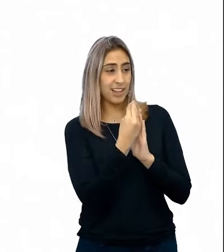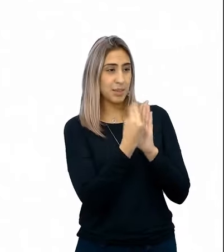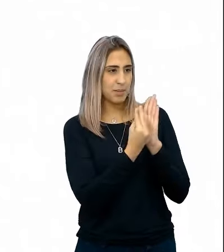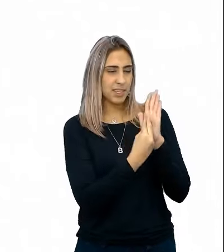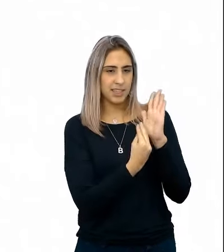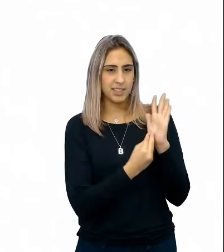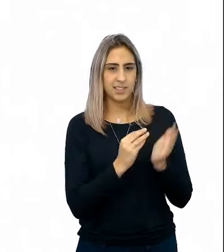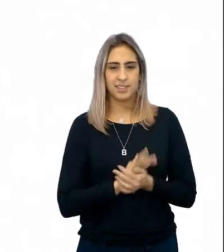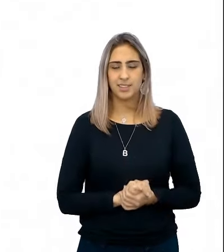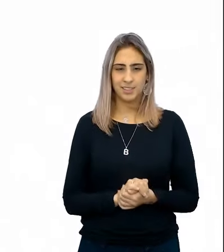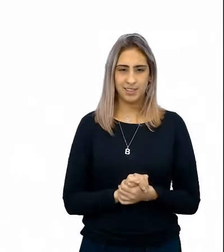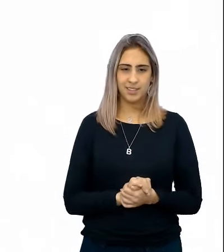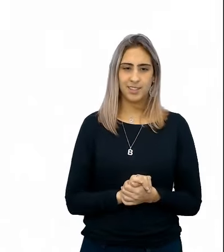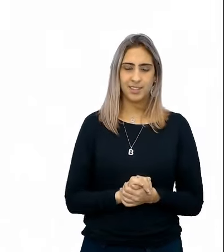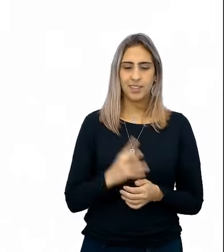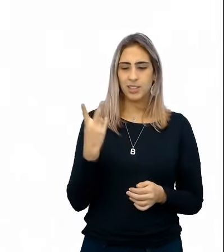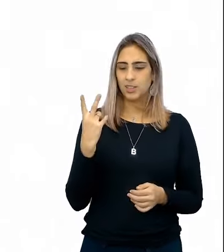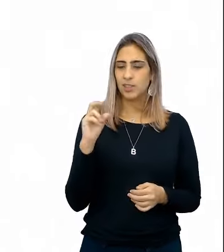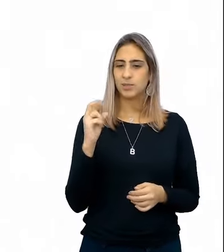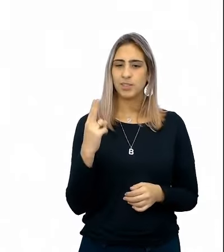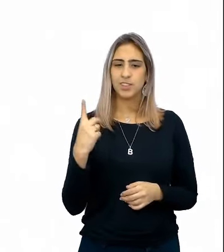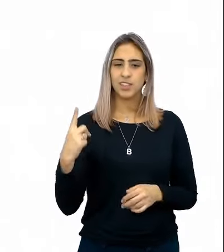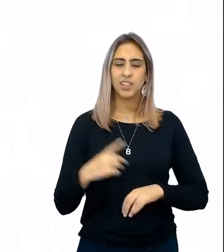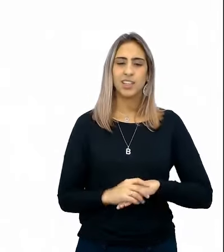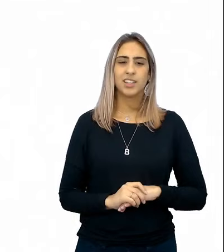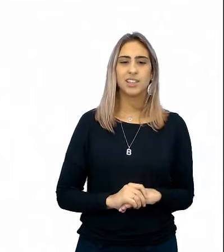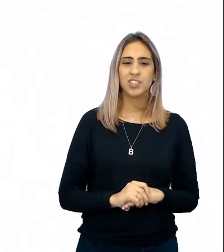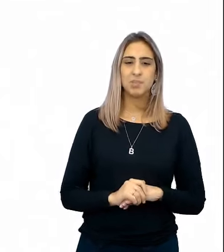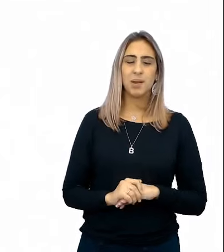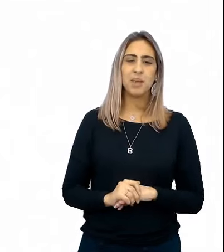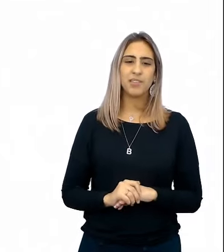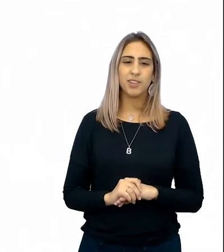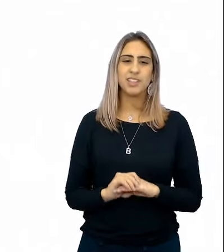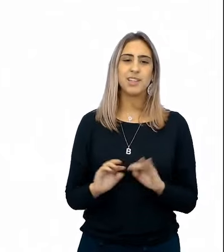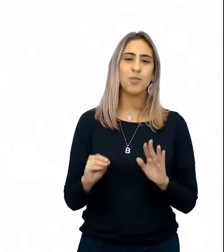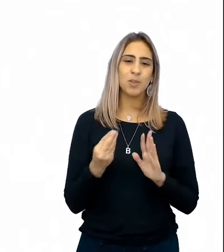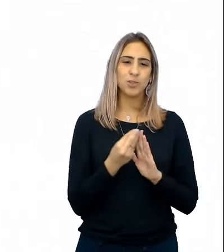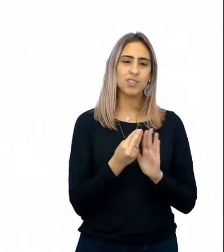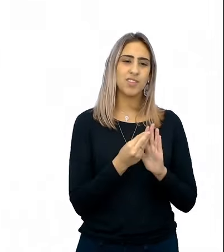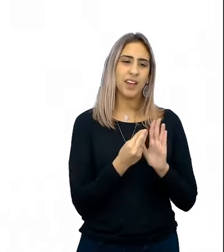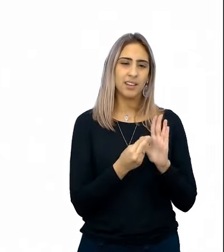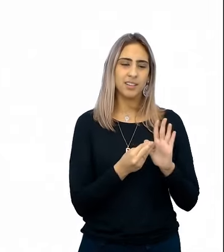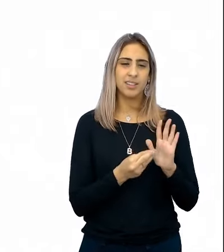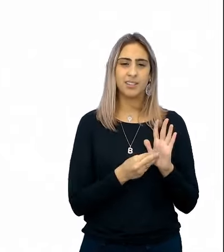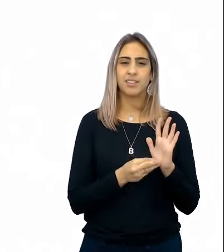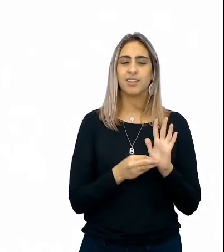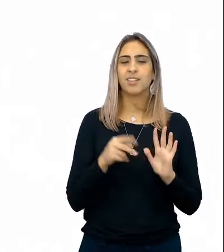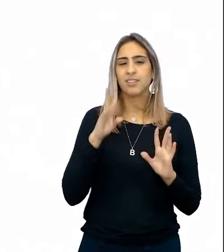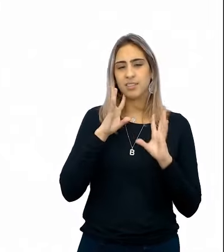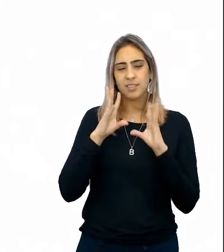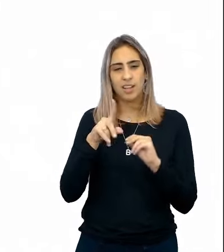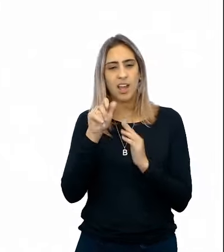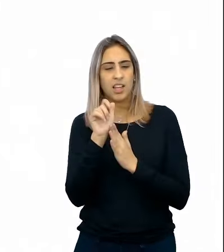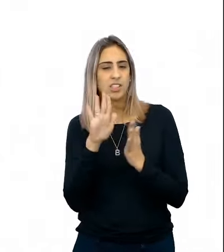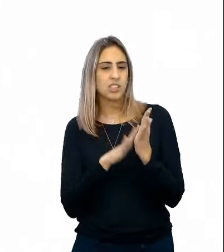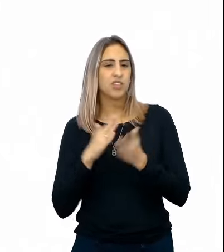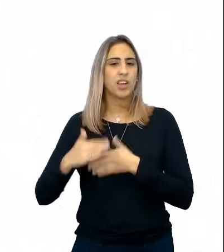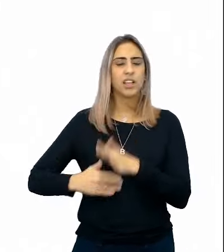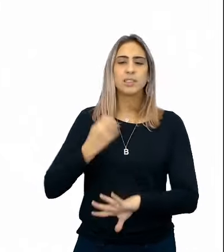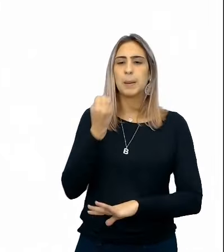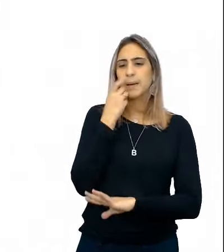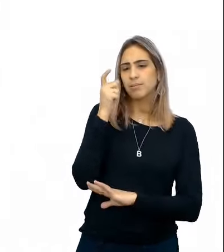de março de 2021, que é o título da tabela. São atividades